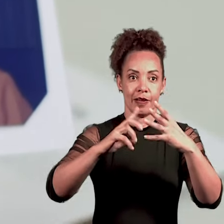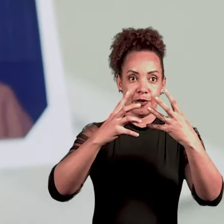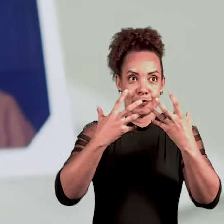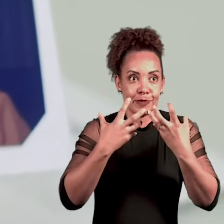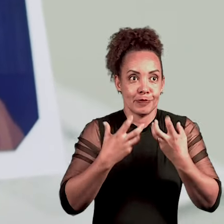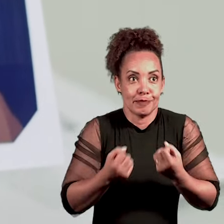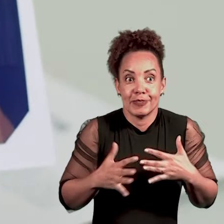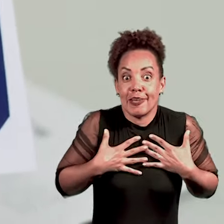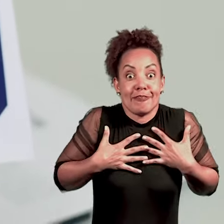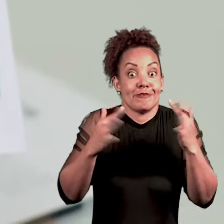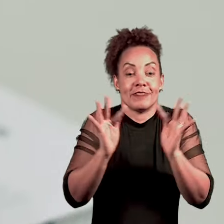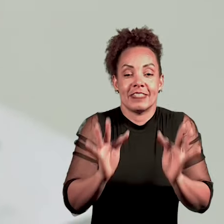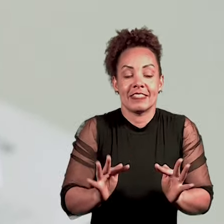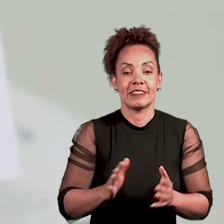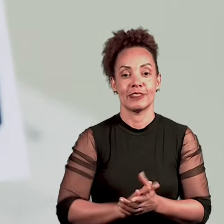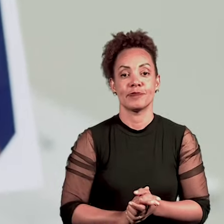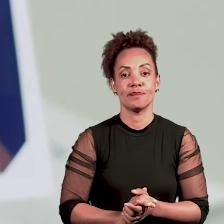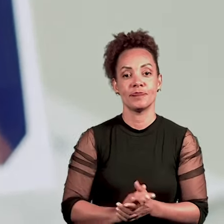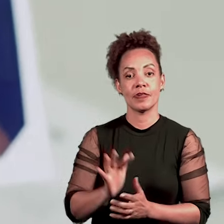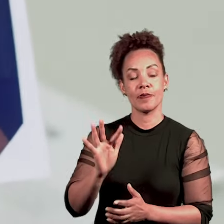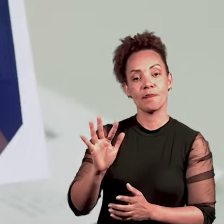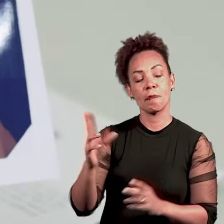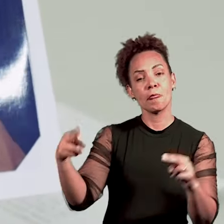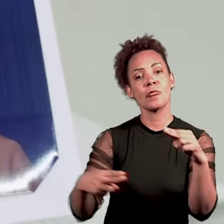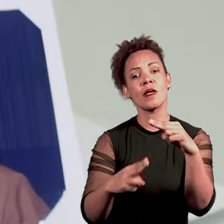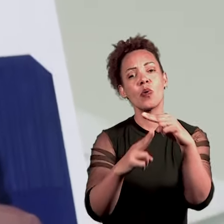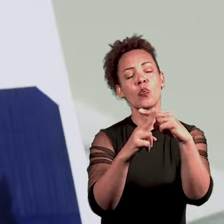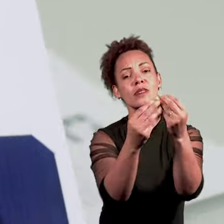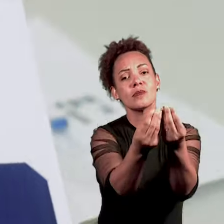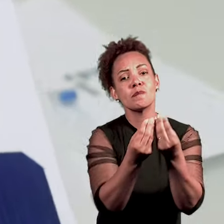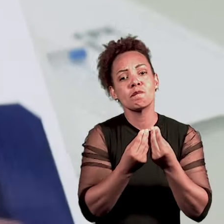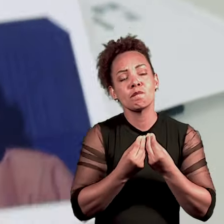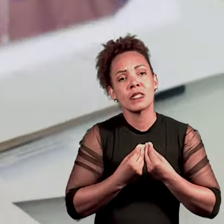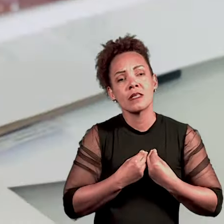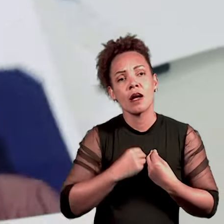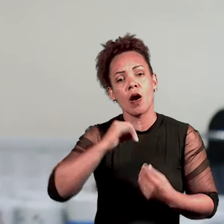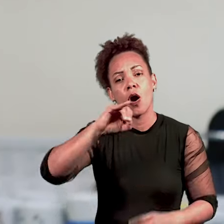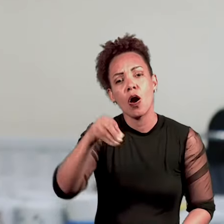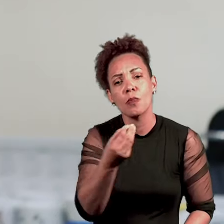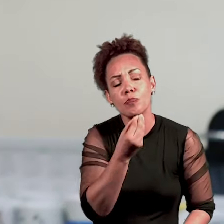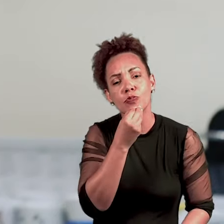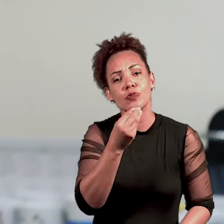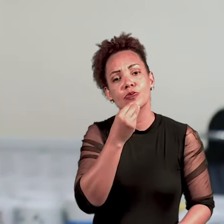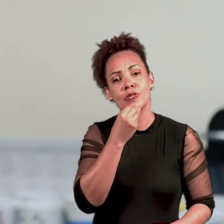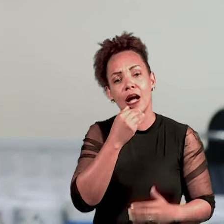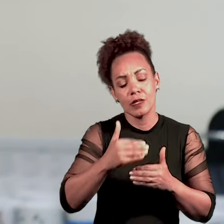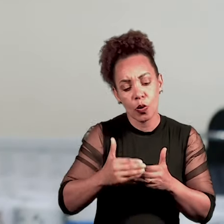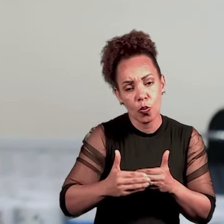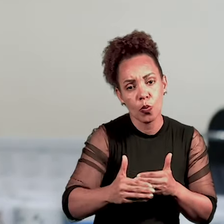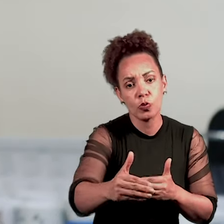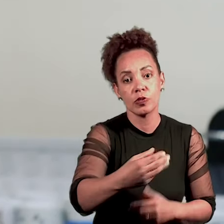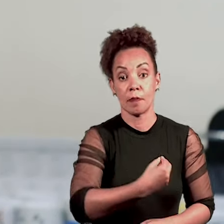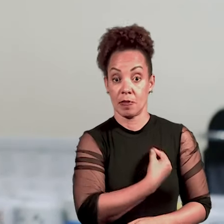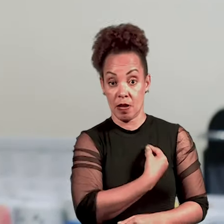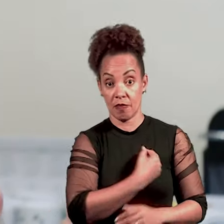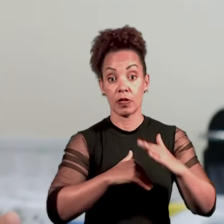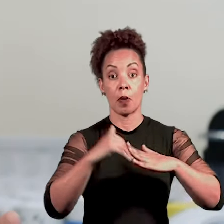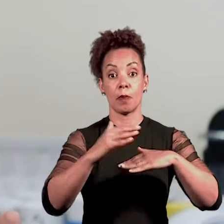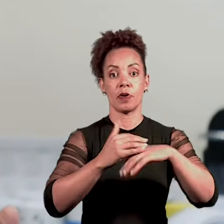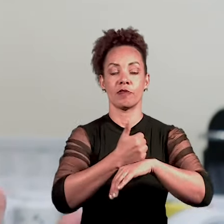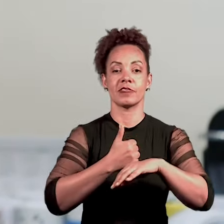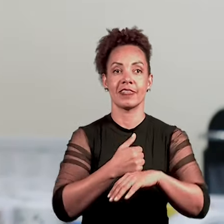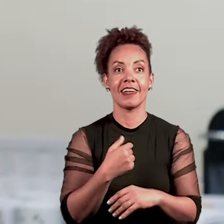de, vamos dizer, continuar a minha vida profissional, né? O lugar onde eu fui muito feliz enquanto